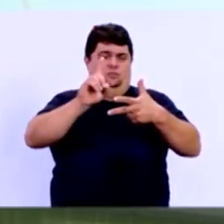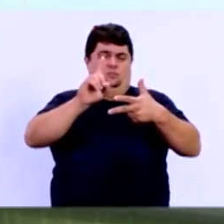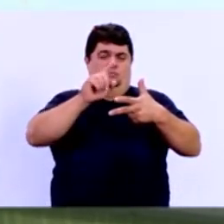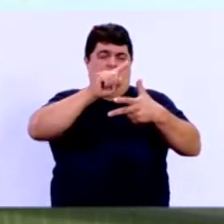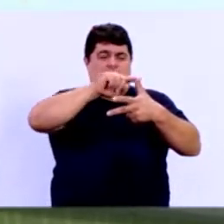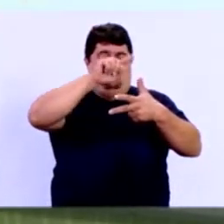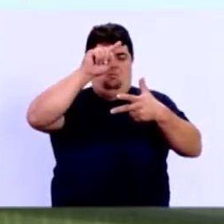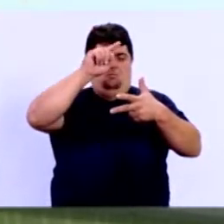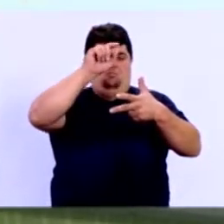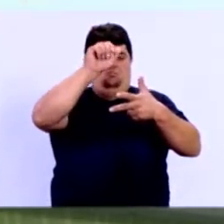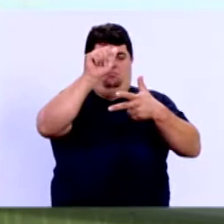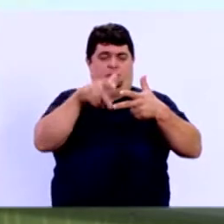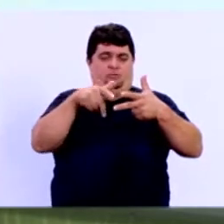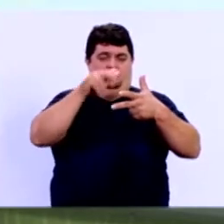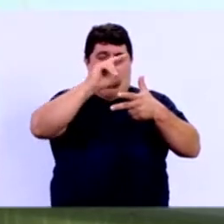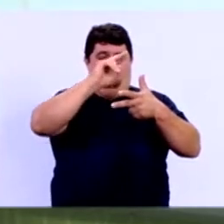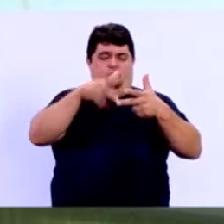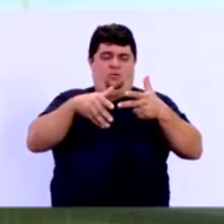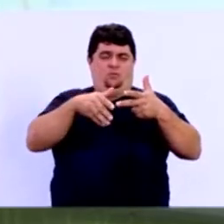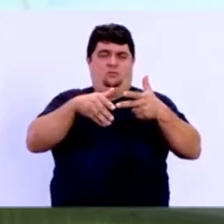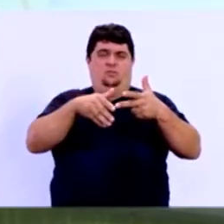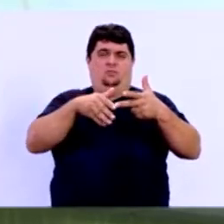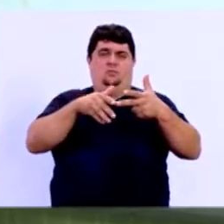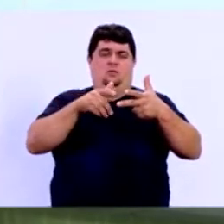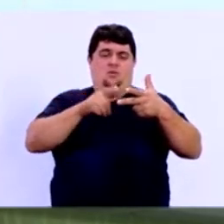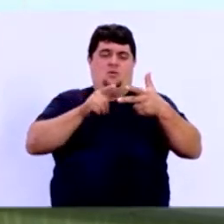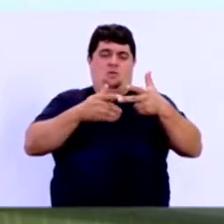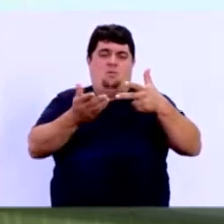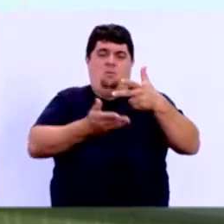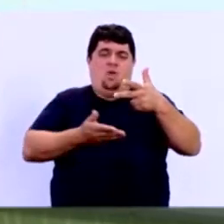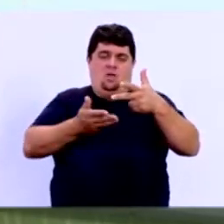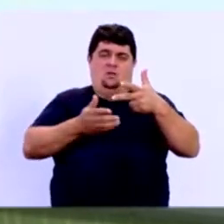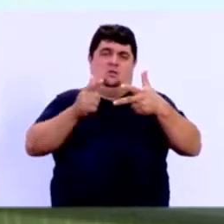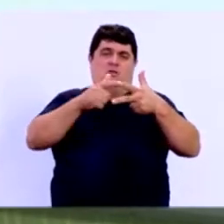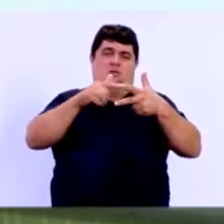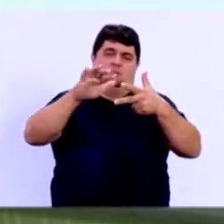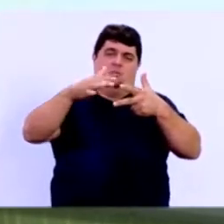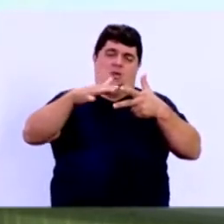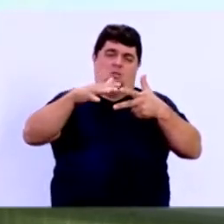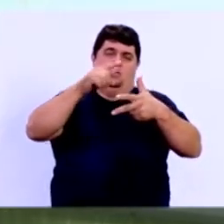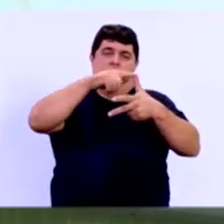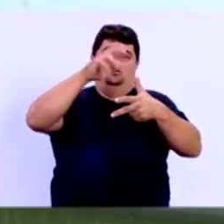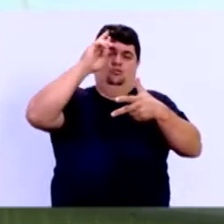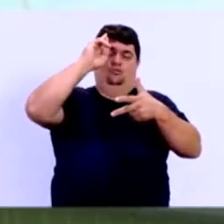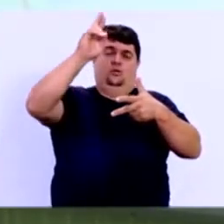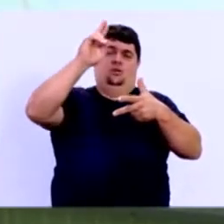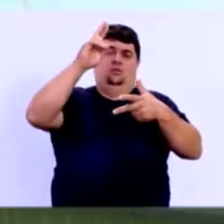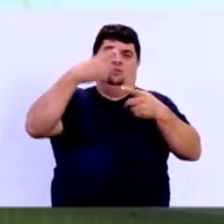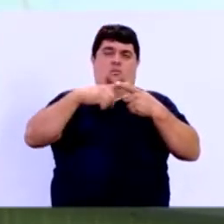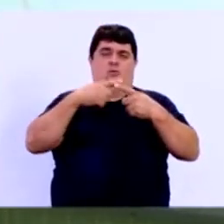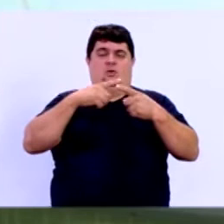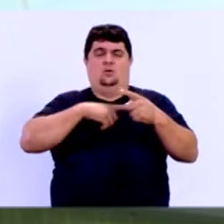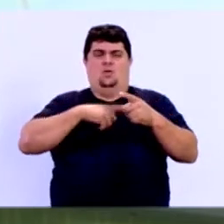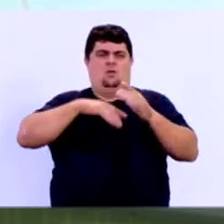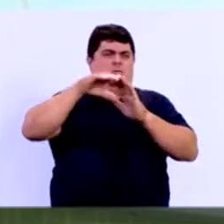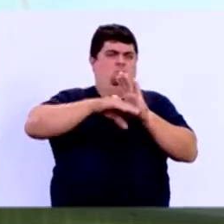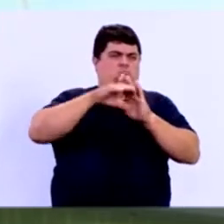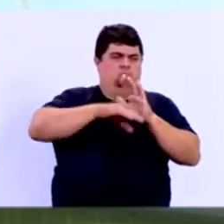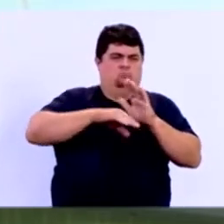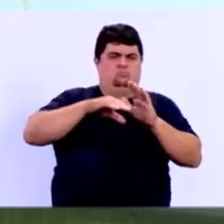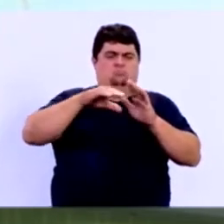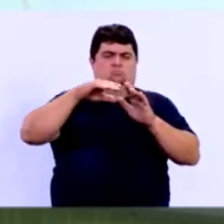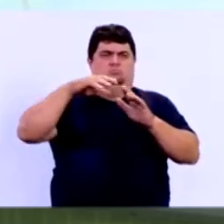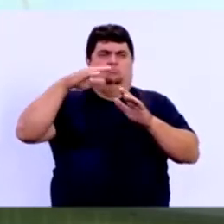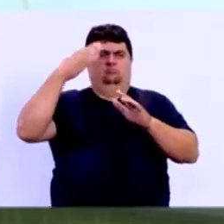E essa pessoa que está em cima, no nível estratégico ou no nível conceitual, porque essa pessoa é cheia de conceitos, né? Dizem